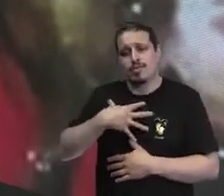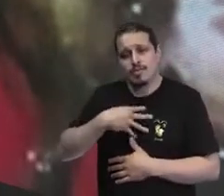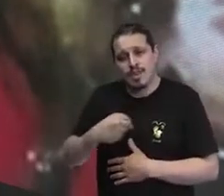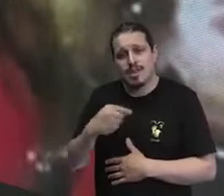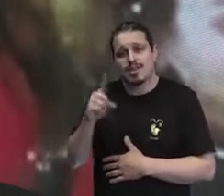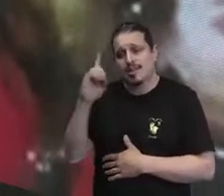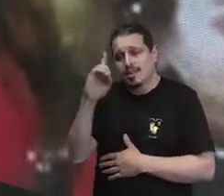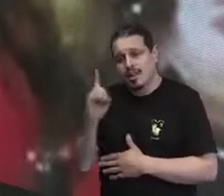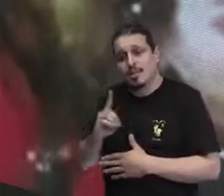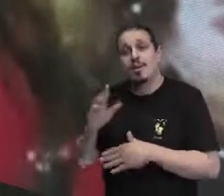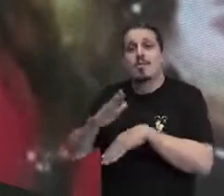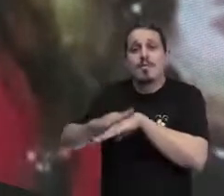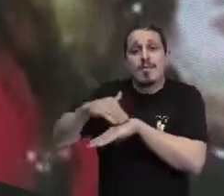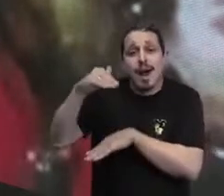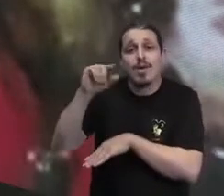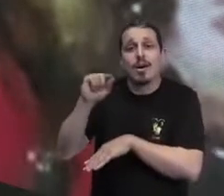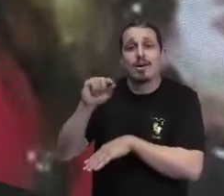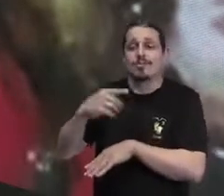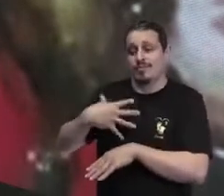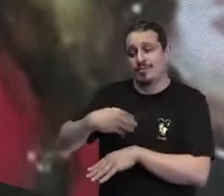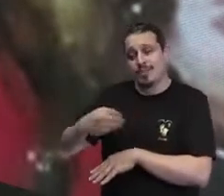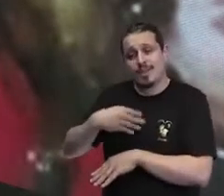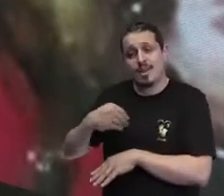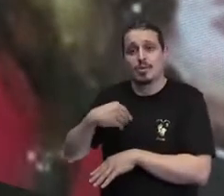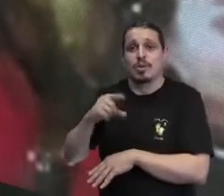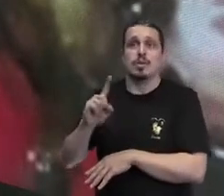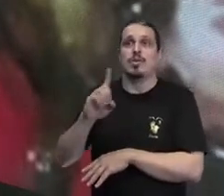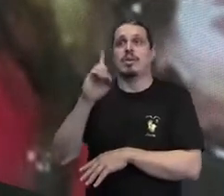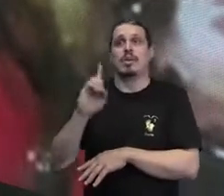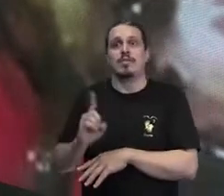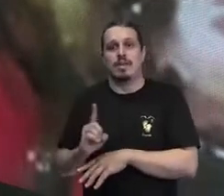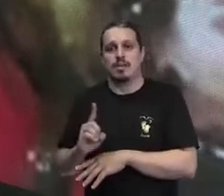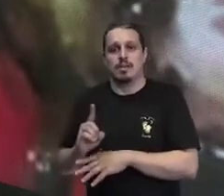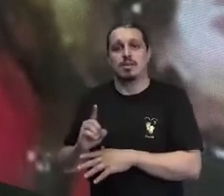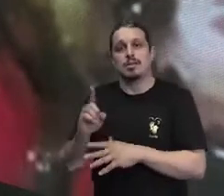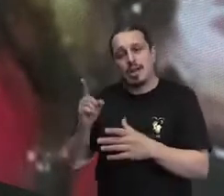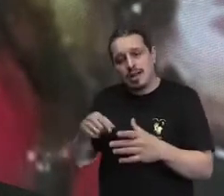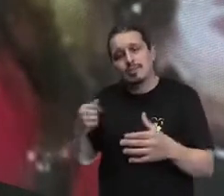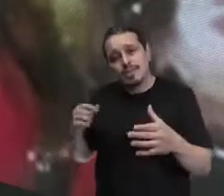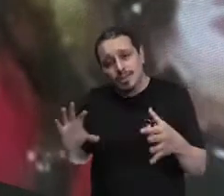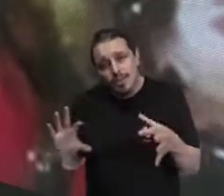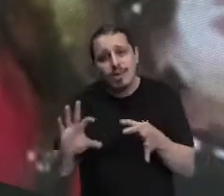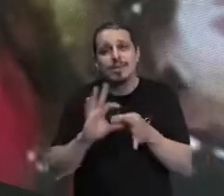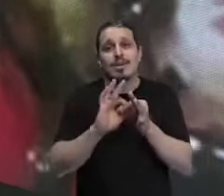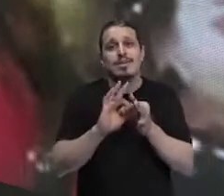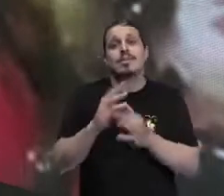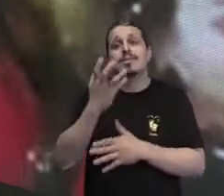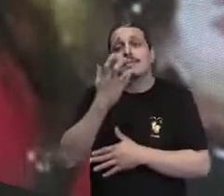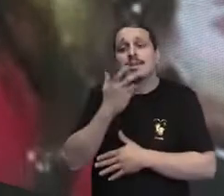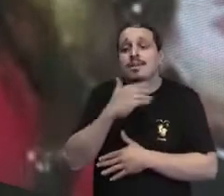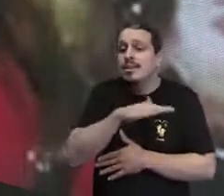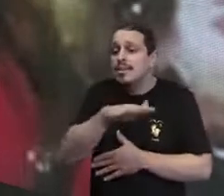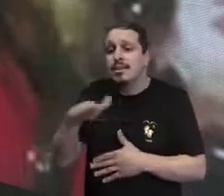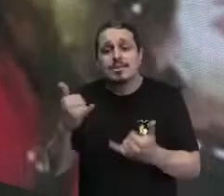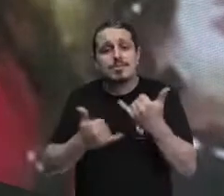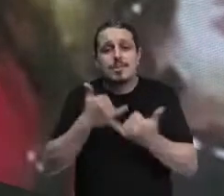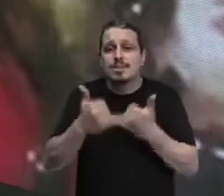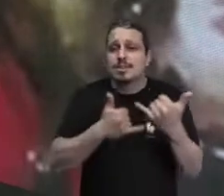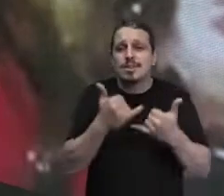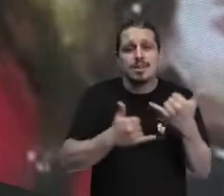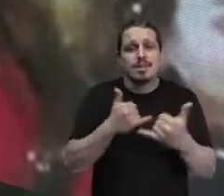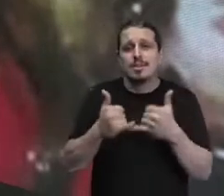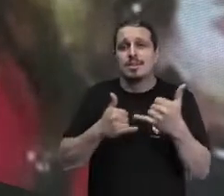Leva o sobrinho, leva o afilhado. E aí vira aquela misturinha maravilhosa de crianças e adolescentes de todos os tipos, de todas